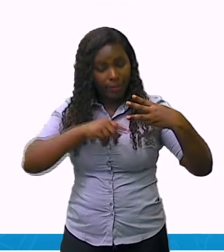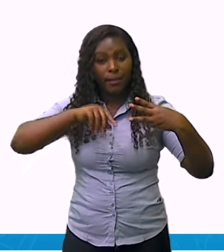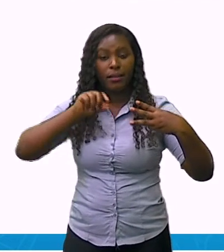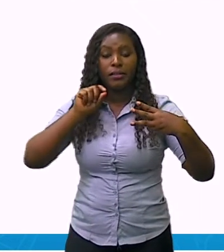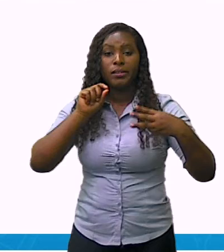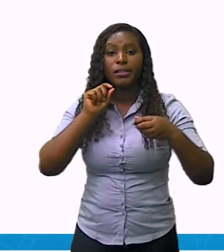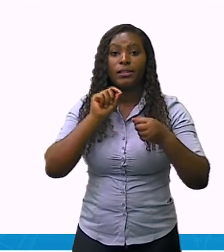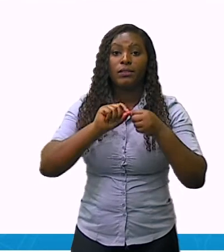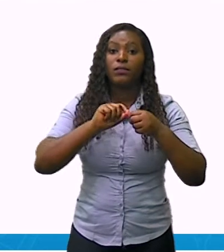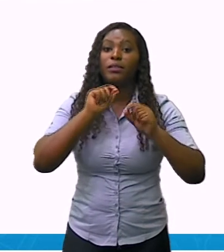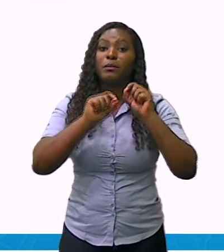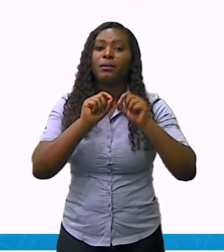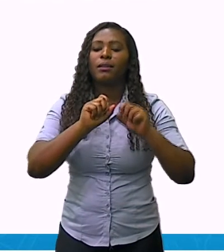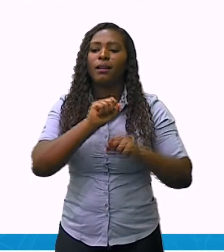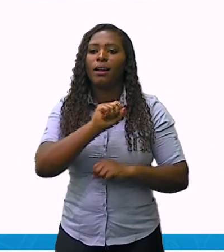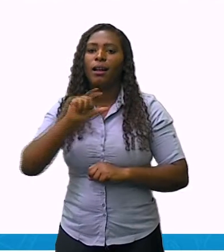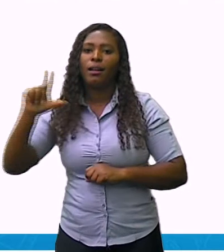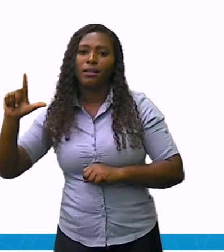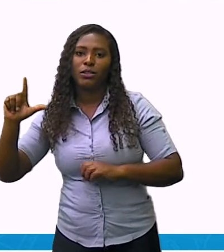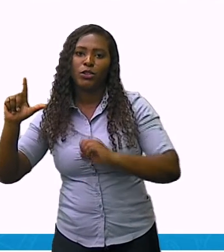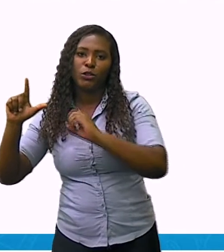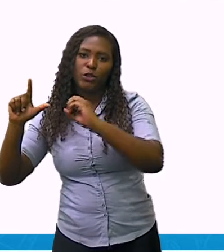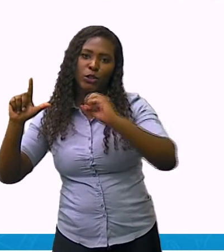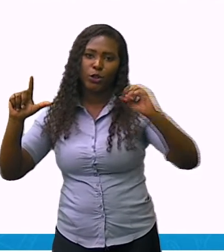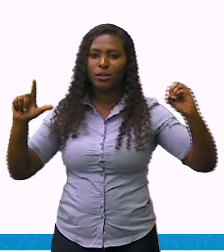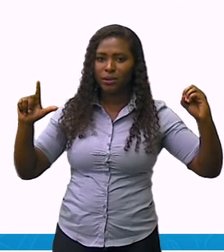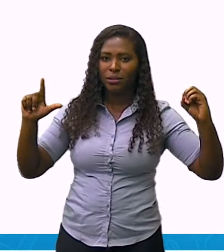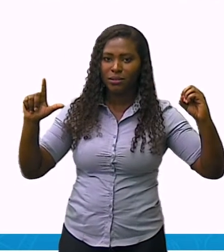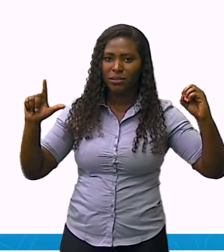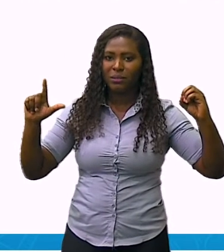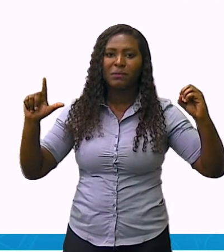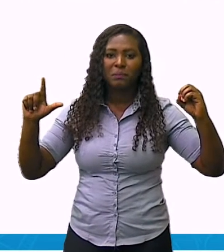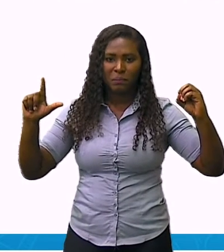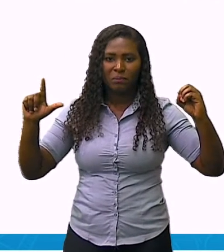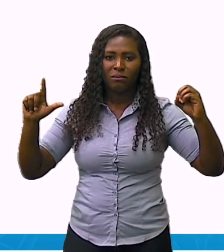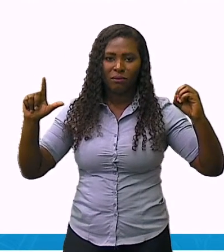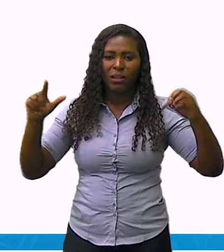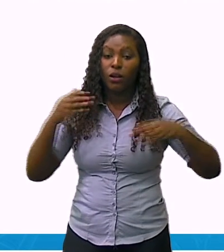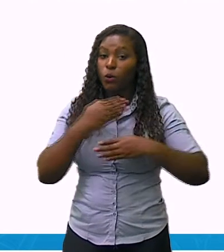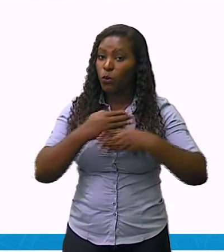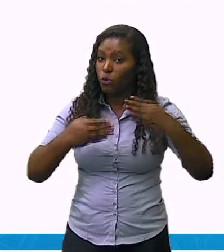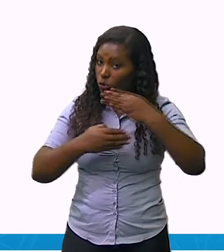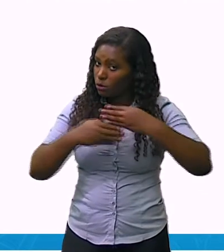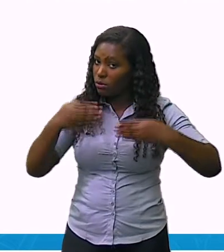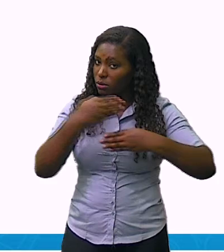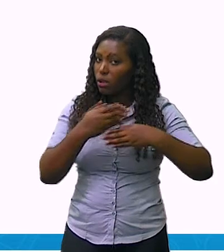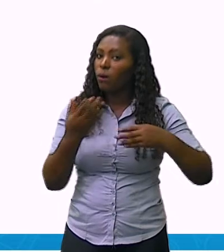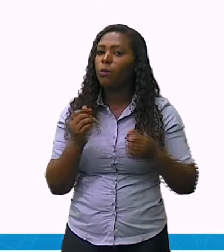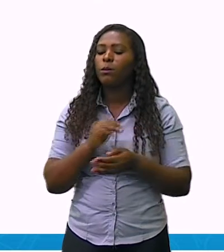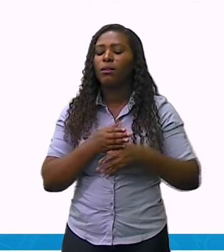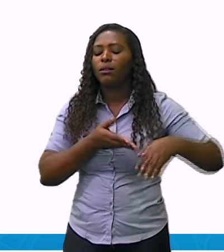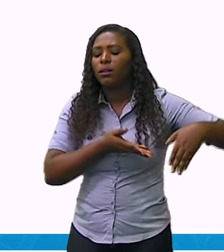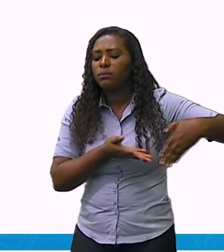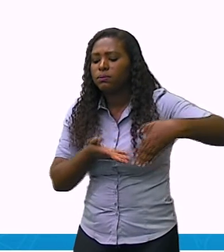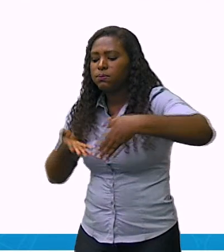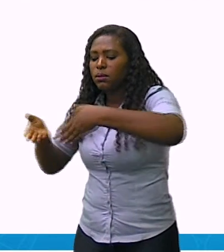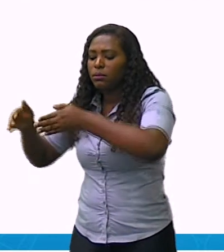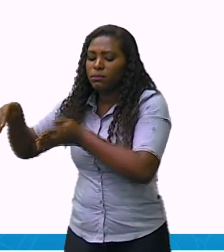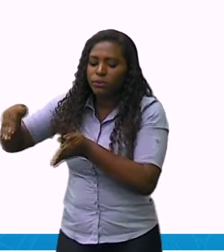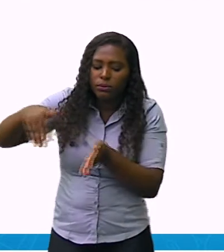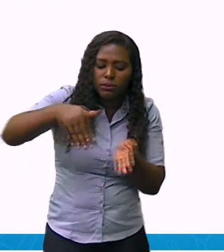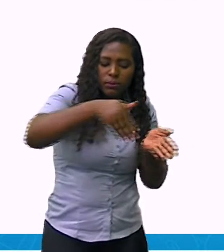sentido leste-oeste, como você pode observar através do mapa. Nós temos aqui, por exemplo,